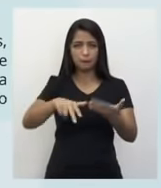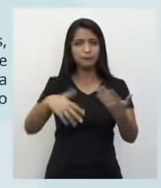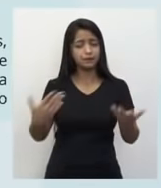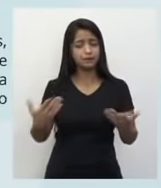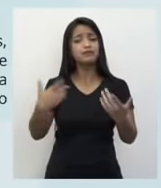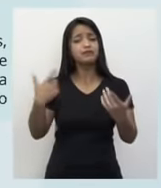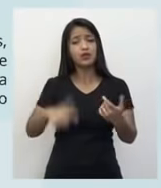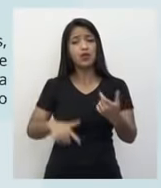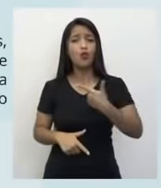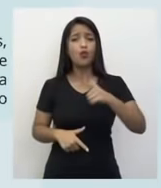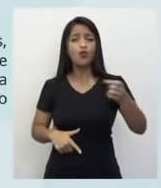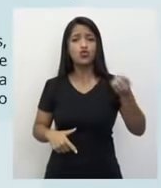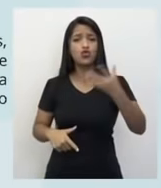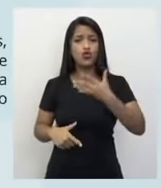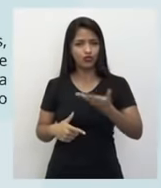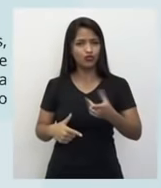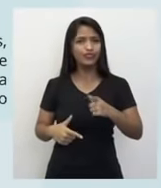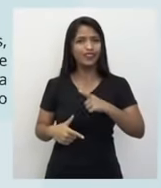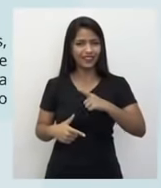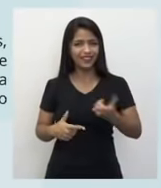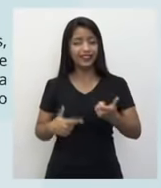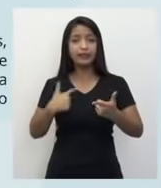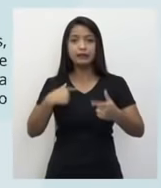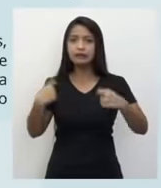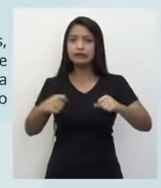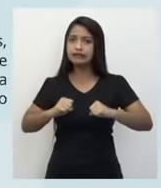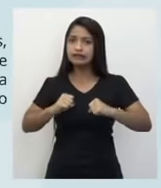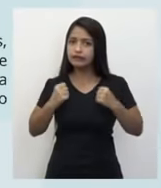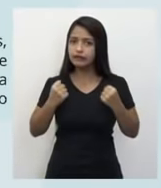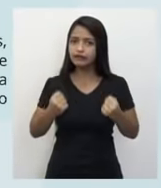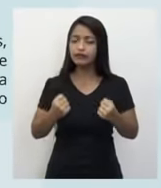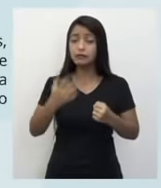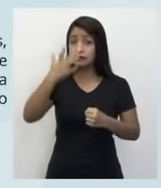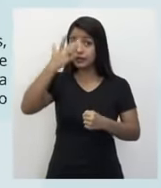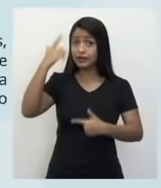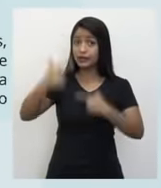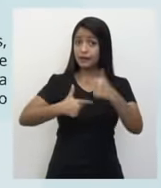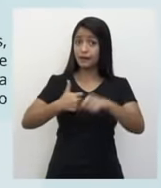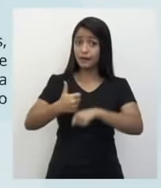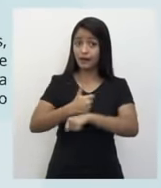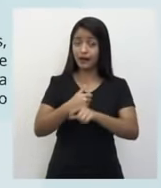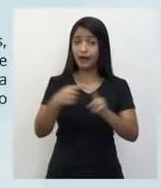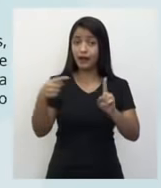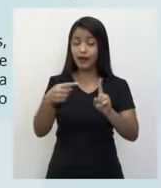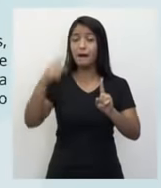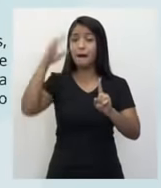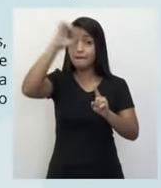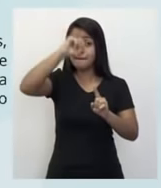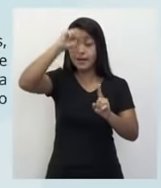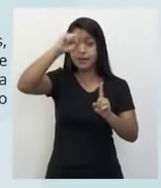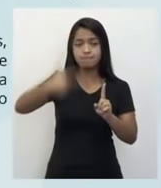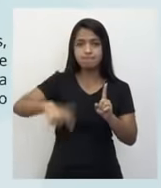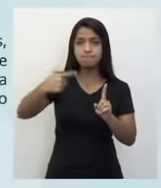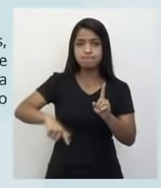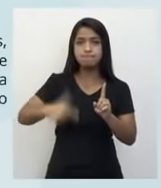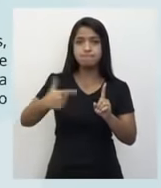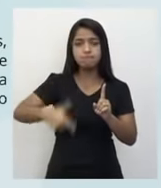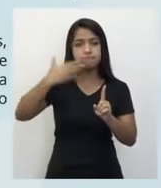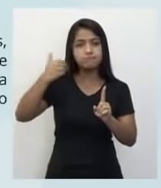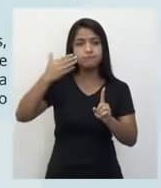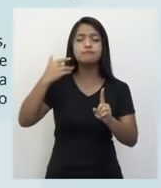chegando, exigindo empenho e novas aprendizagens dos operadores. Então, os operadores, eles têm que estar sempre